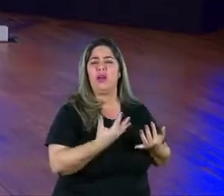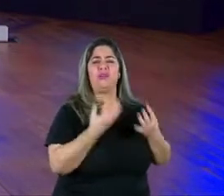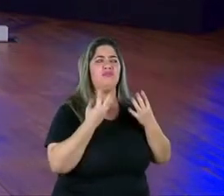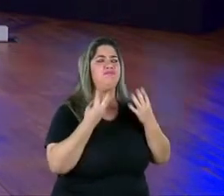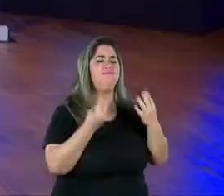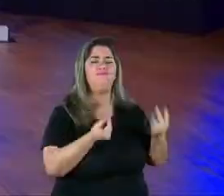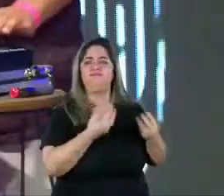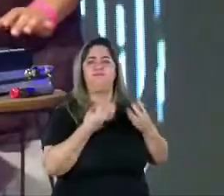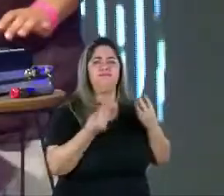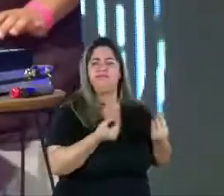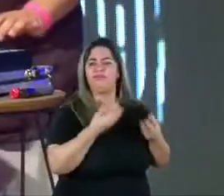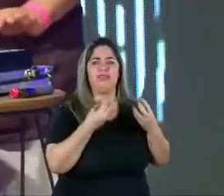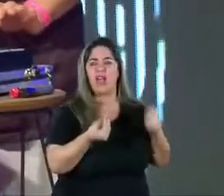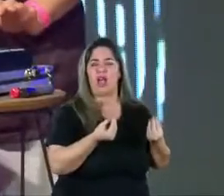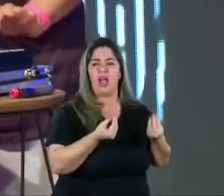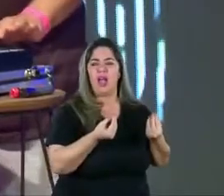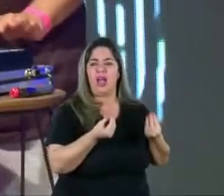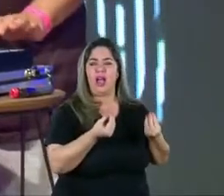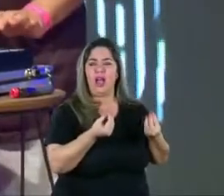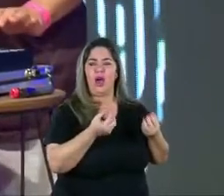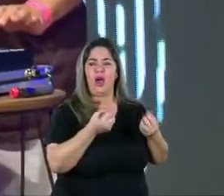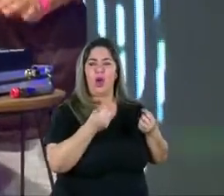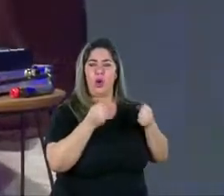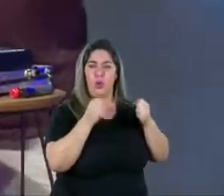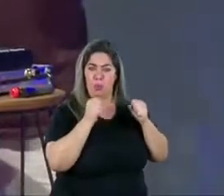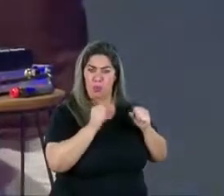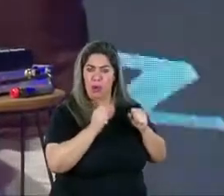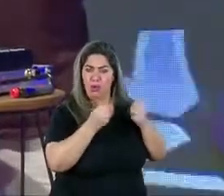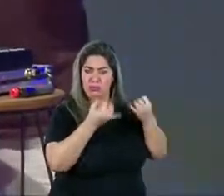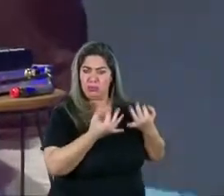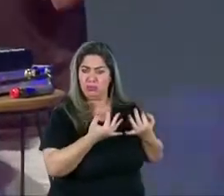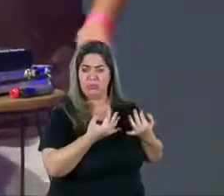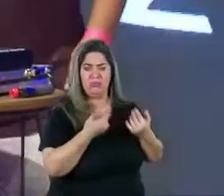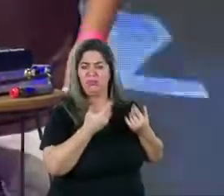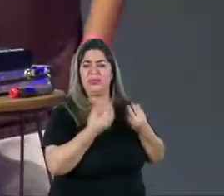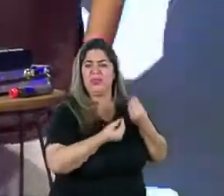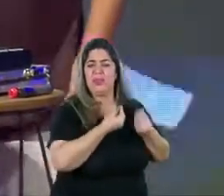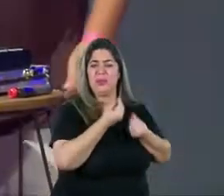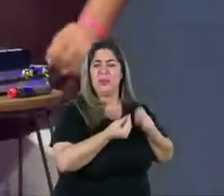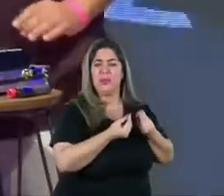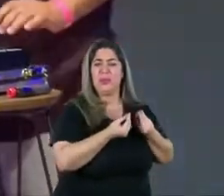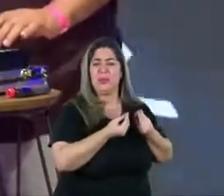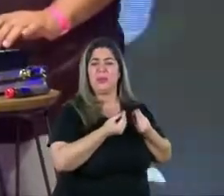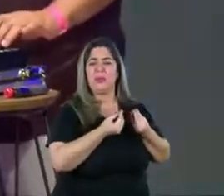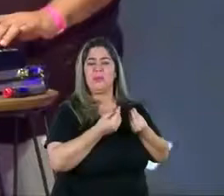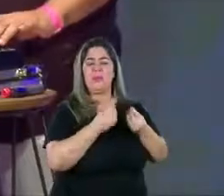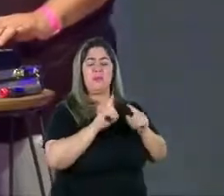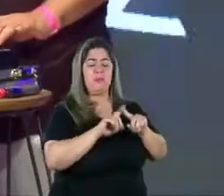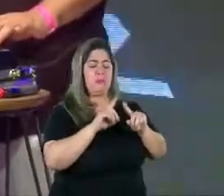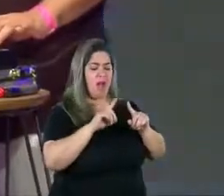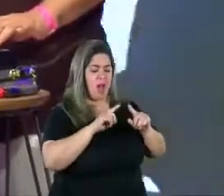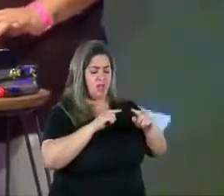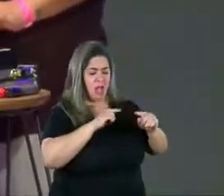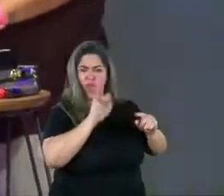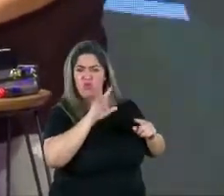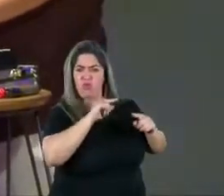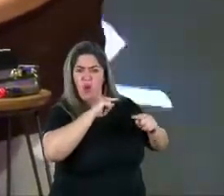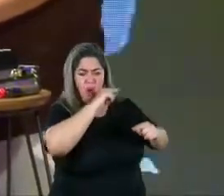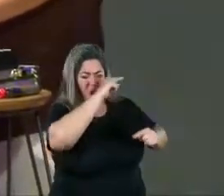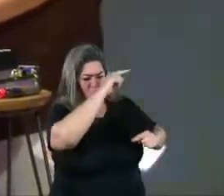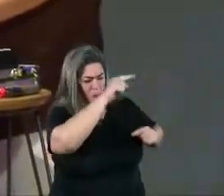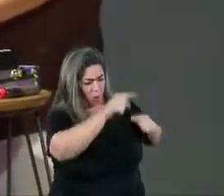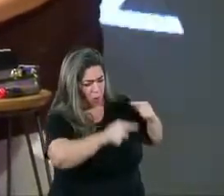se diria, que contemplando pudesse extrair dele grande coisa. Contudo, que haveria melhor do que um círculo vazio para